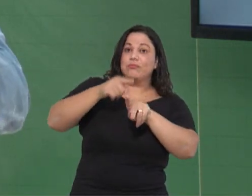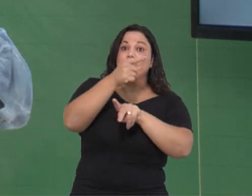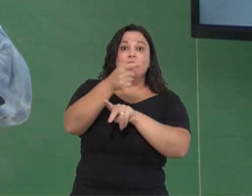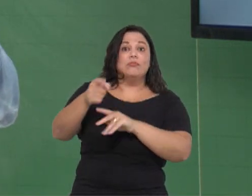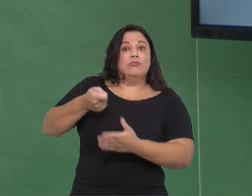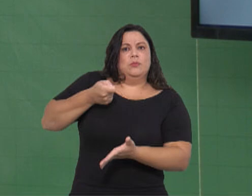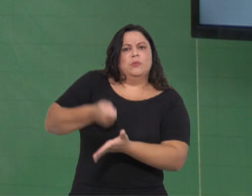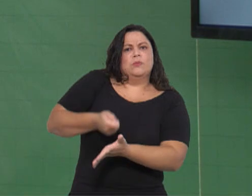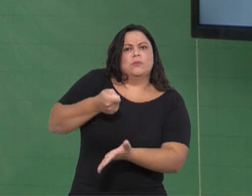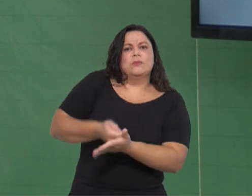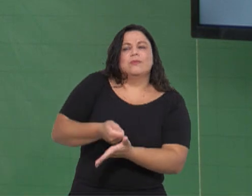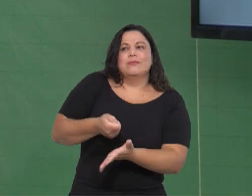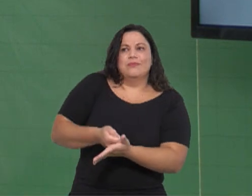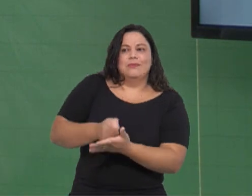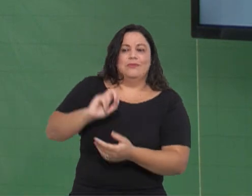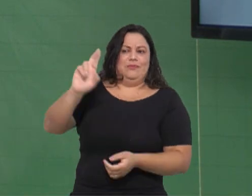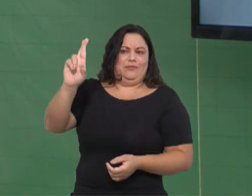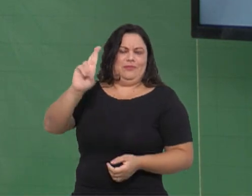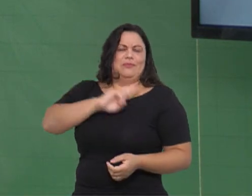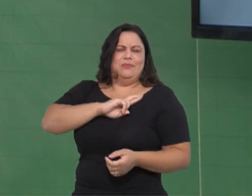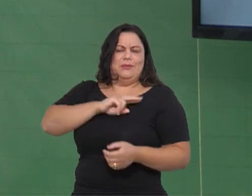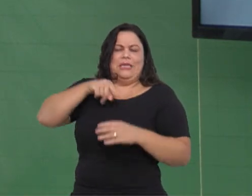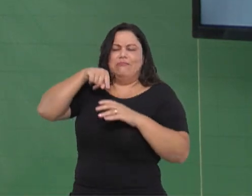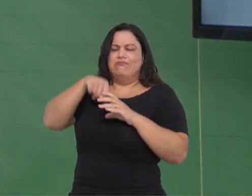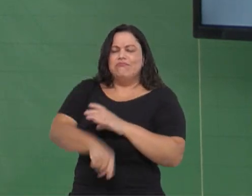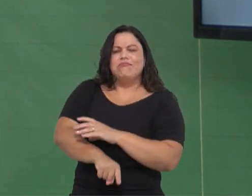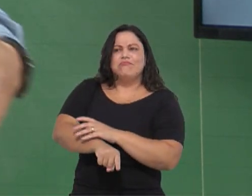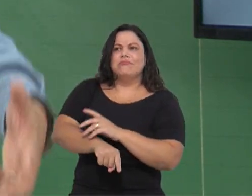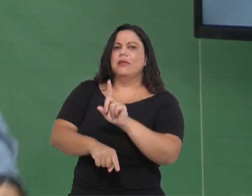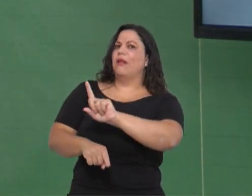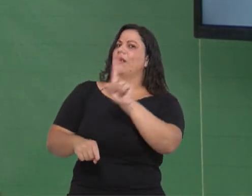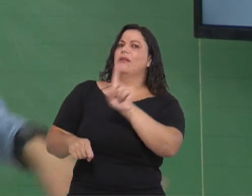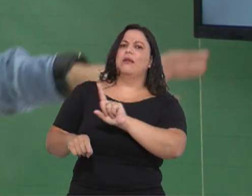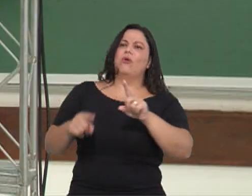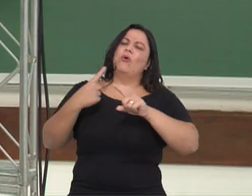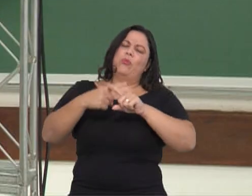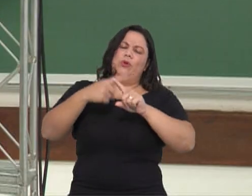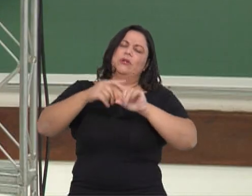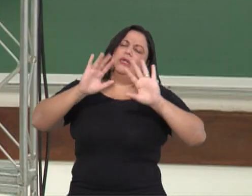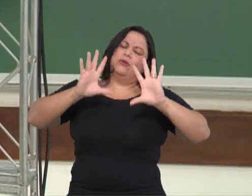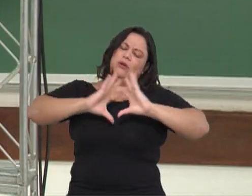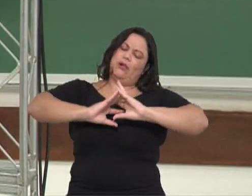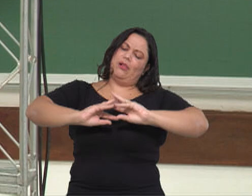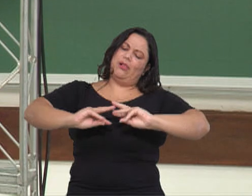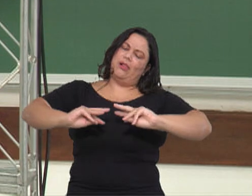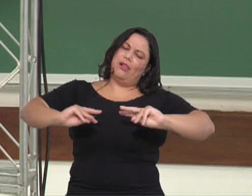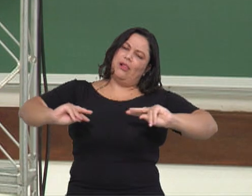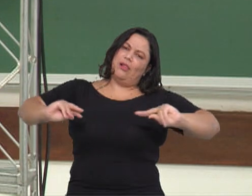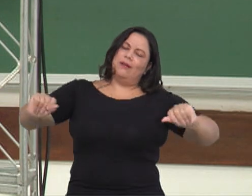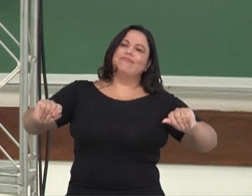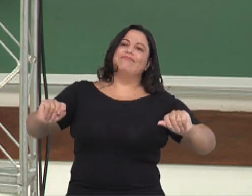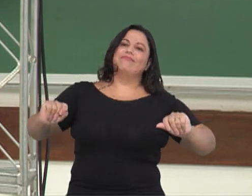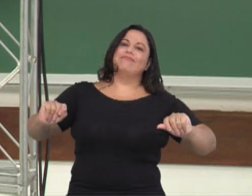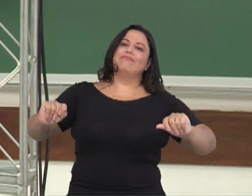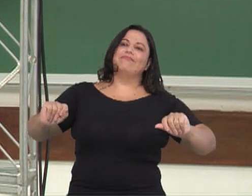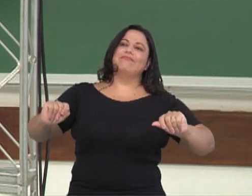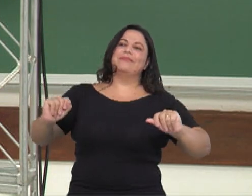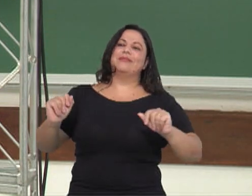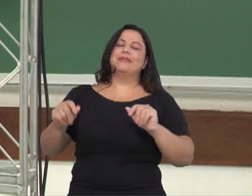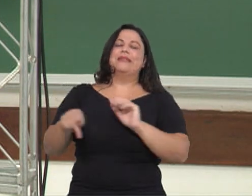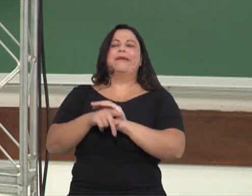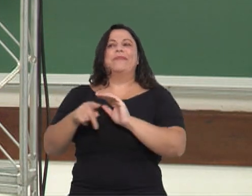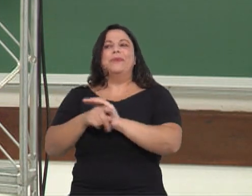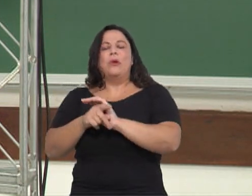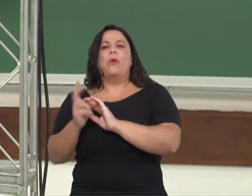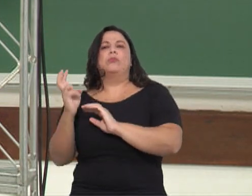certa religiosidade muito profunda, porque aquilo já está dissolvido na cultura popular. Muito bem, agora tivemos isso aqui